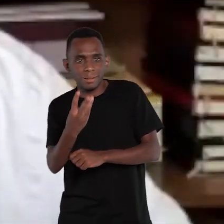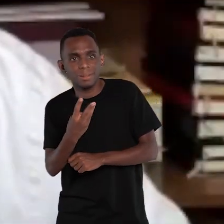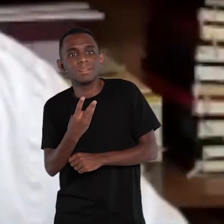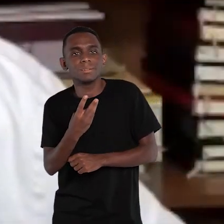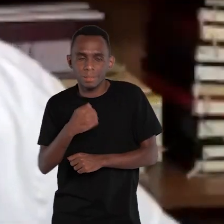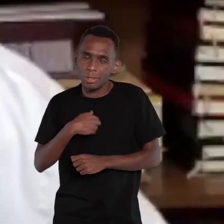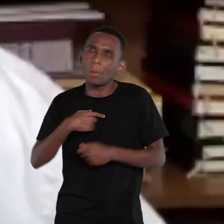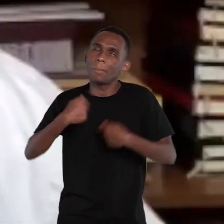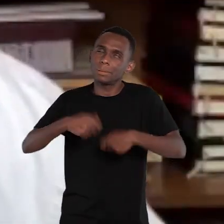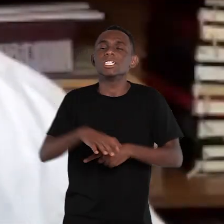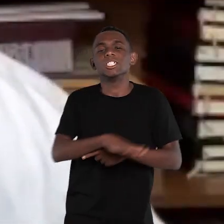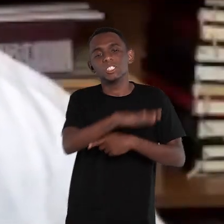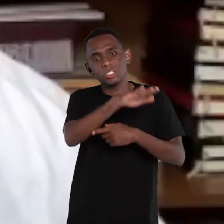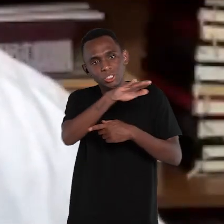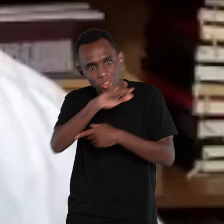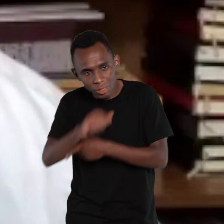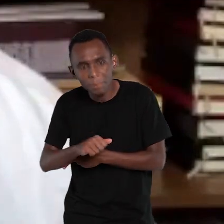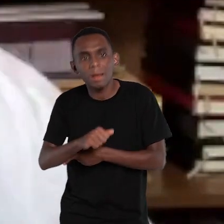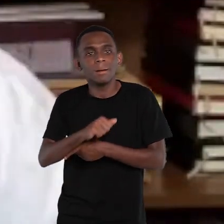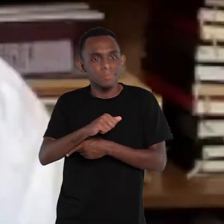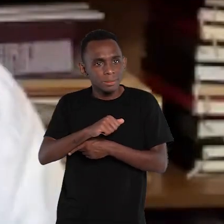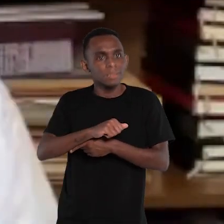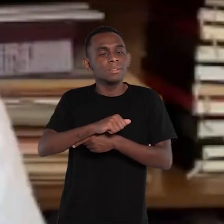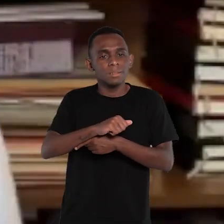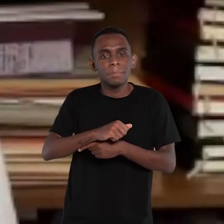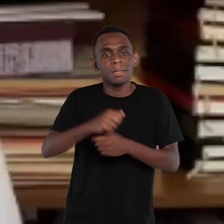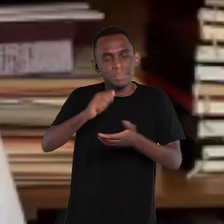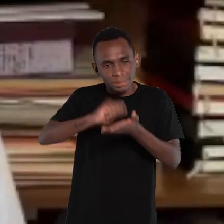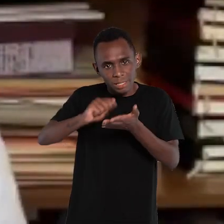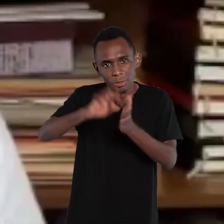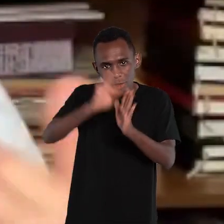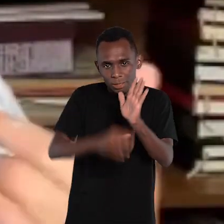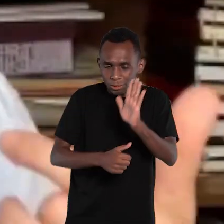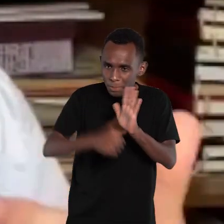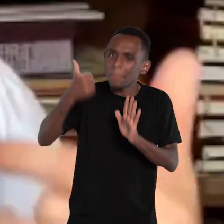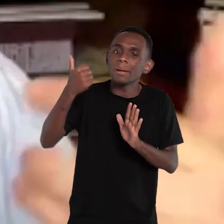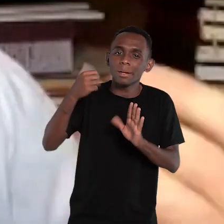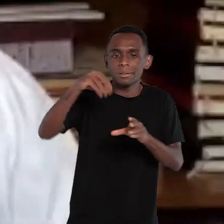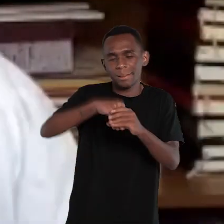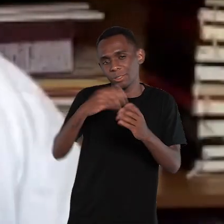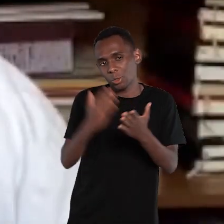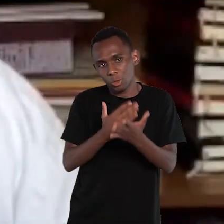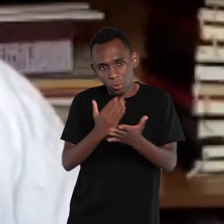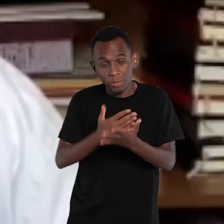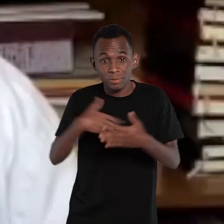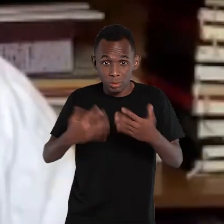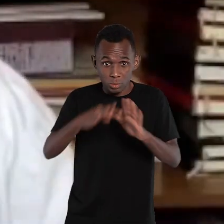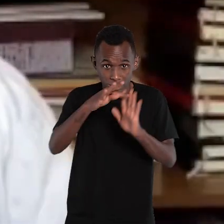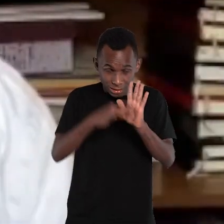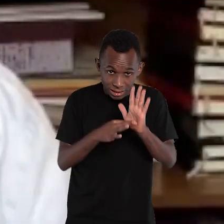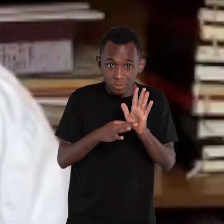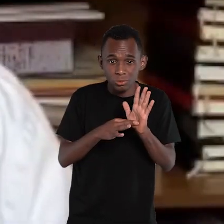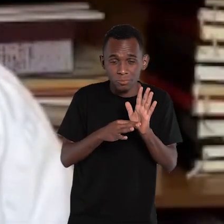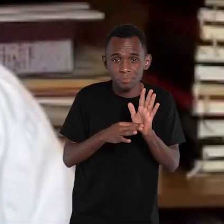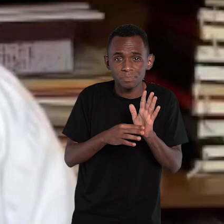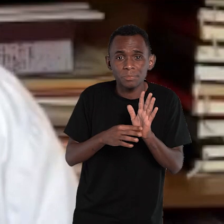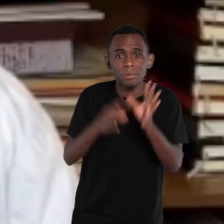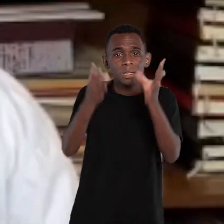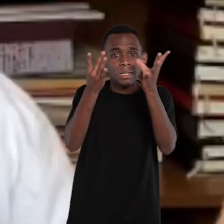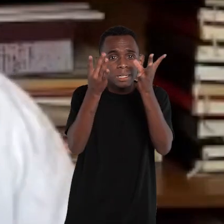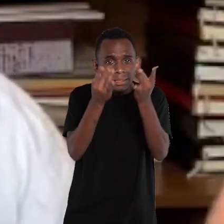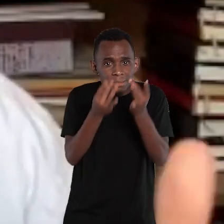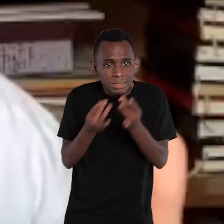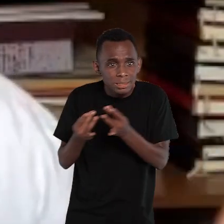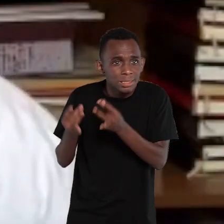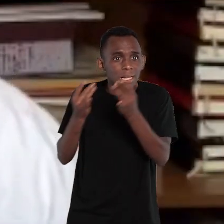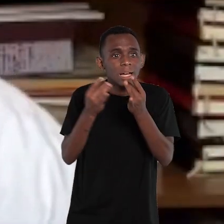me vi na obrigação de chamar o Tony para escrever a orelha desse livro. E nesse texto, o Tony falava